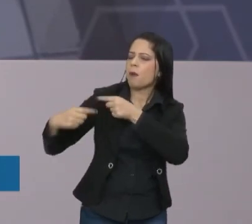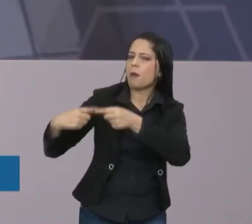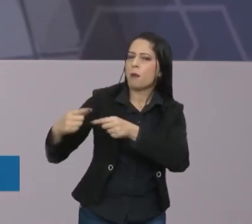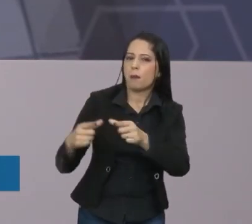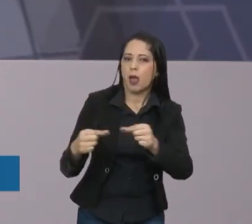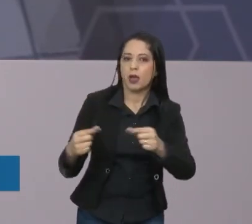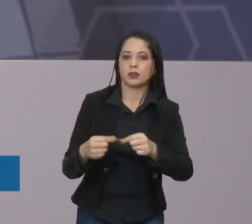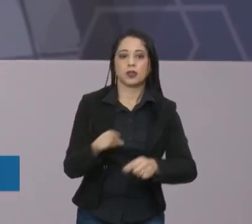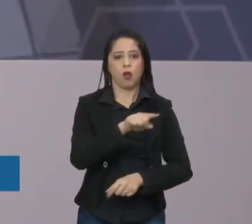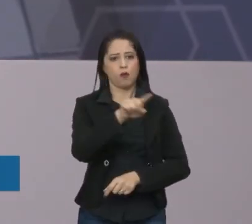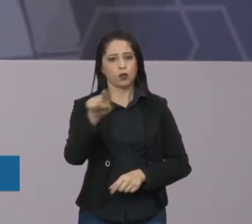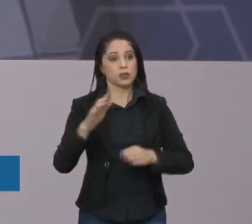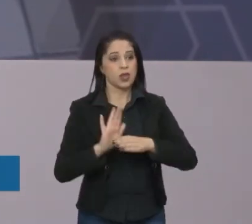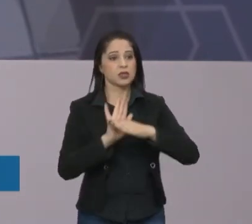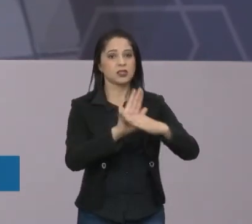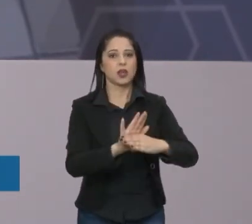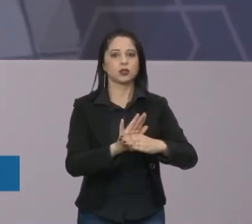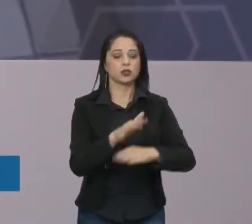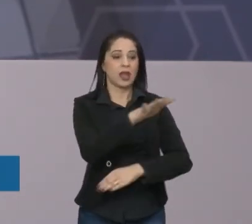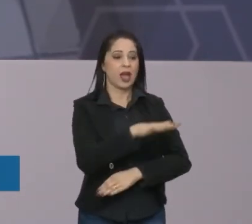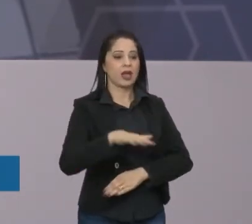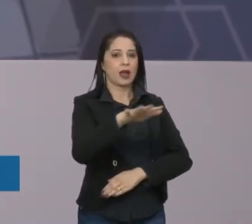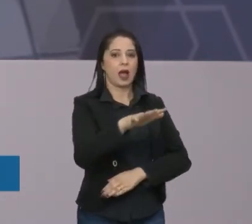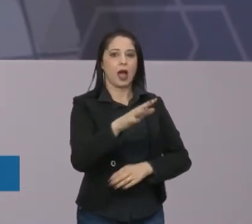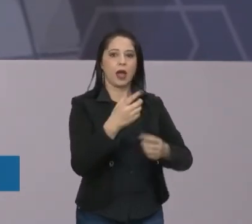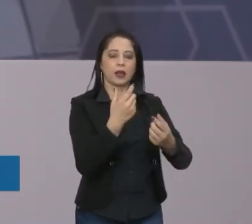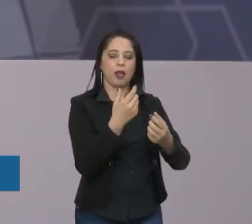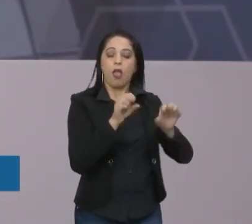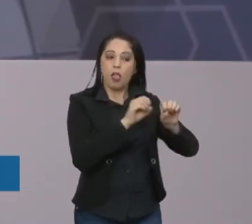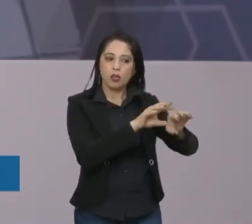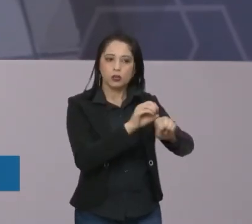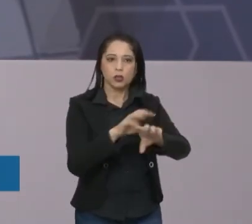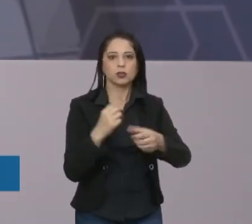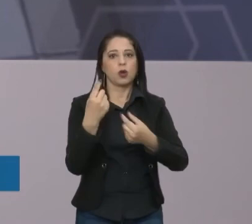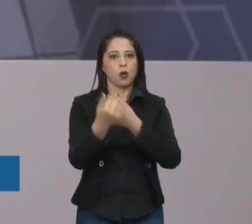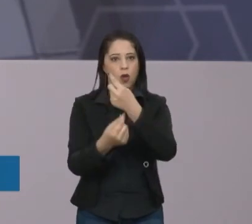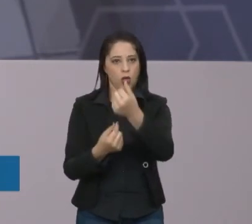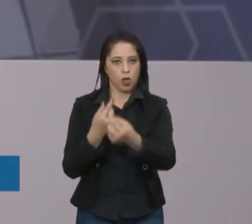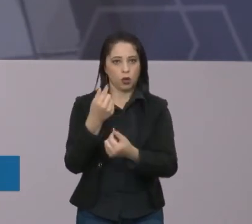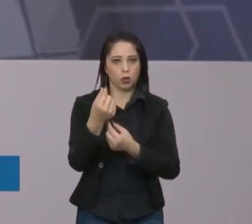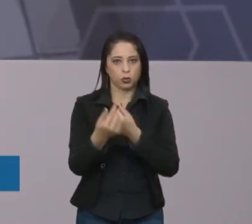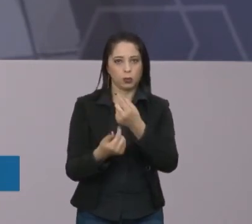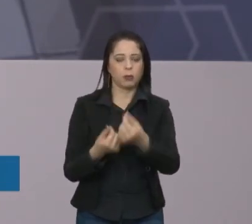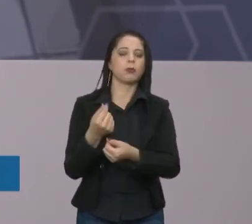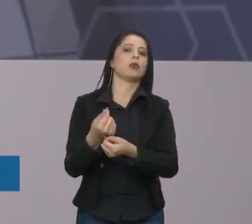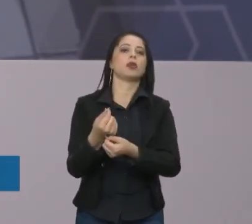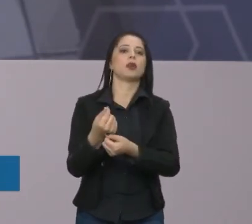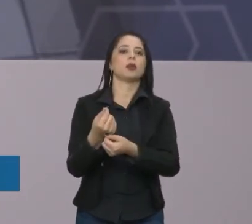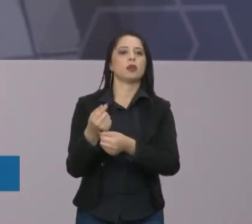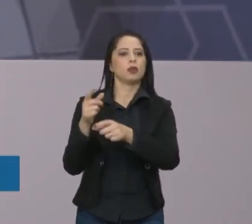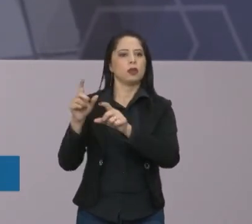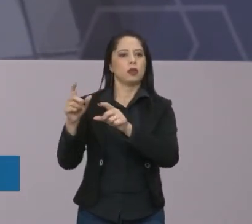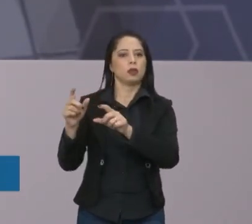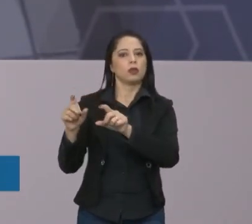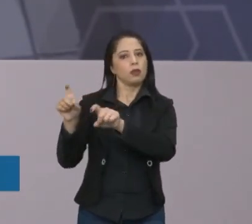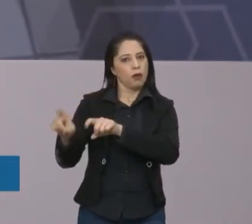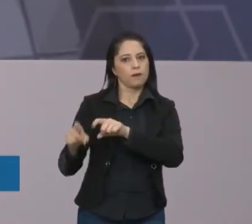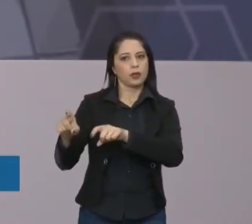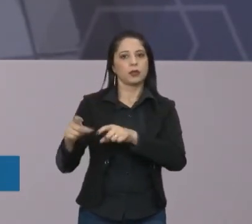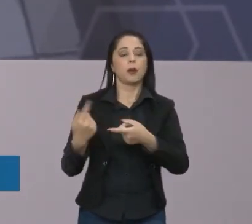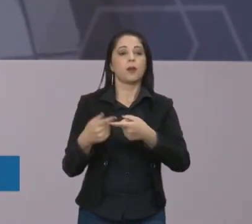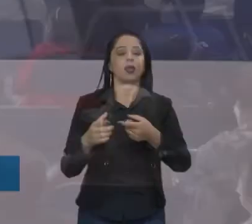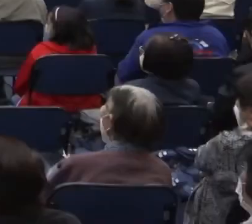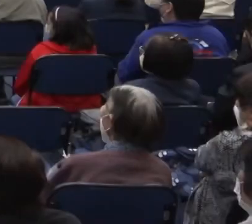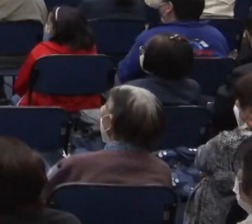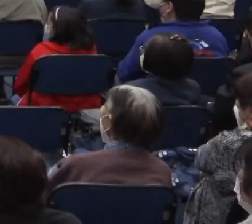educação, economia, política, etc., para melhorar a vida dos cidadãos desta